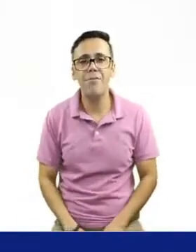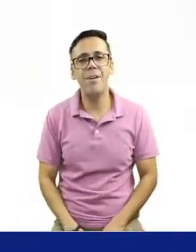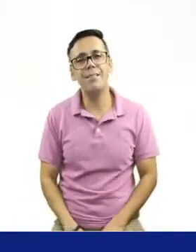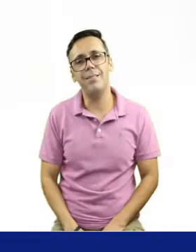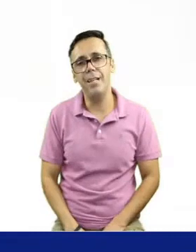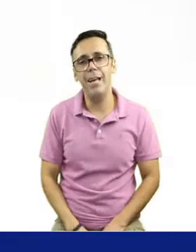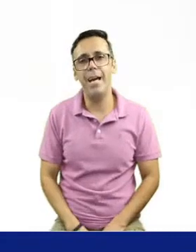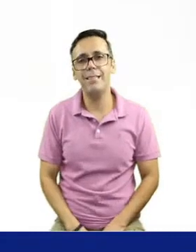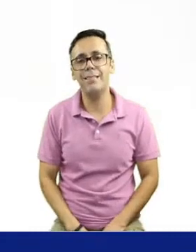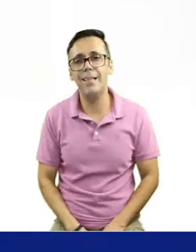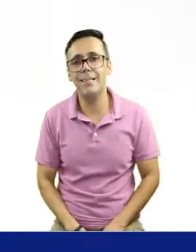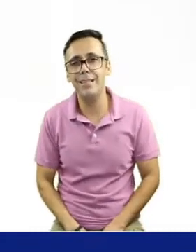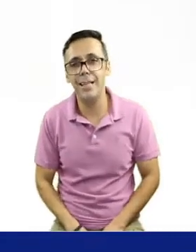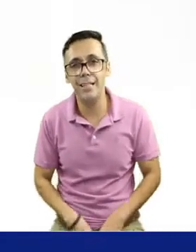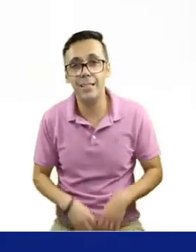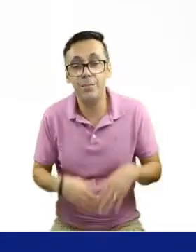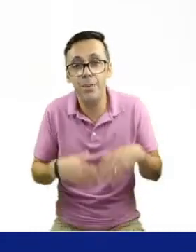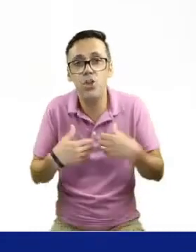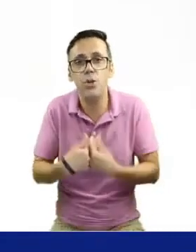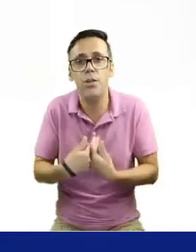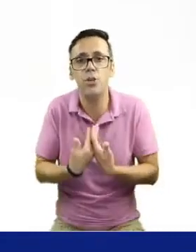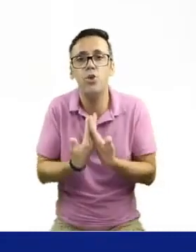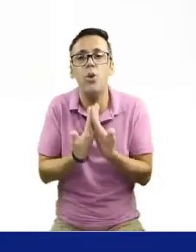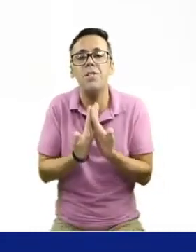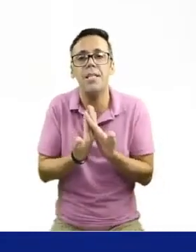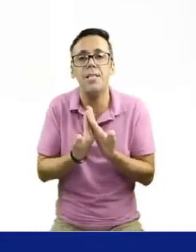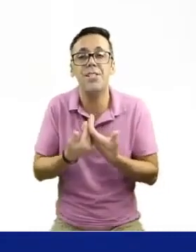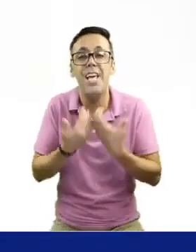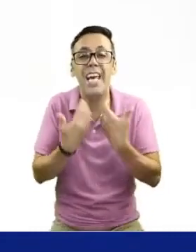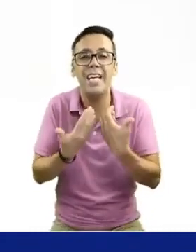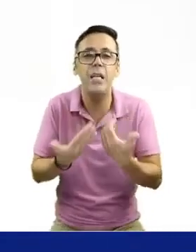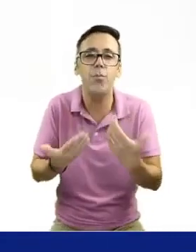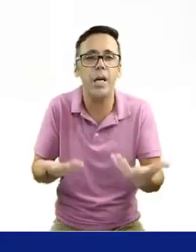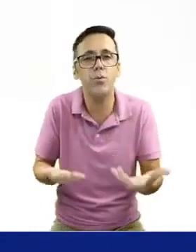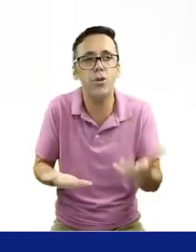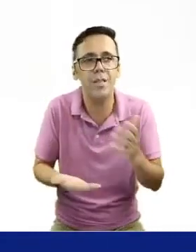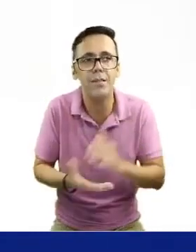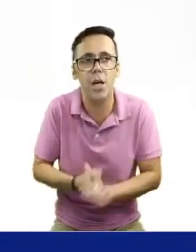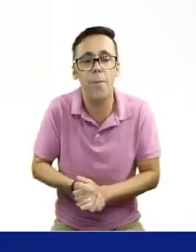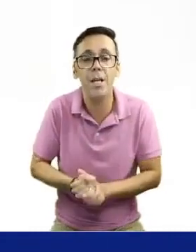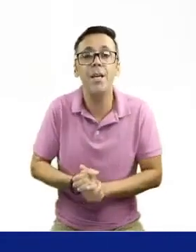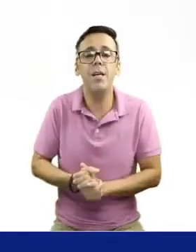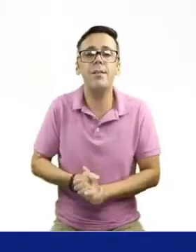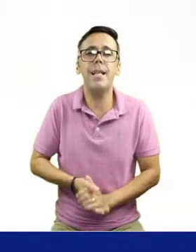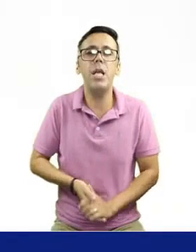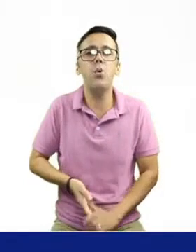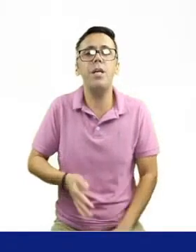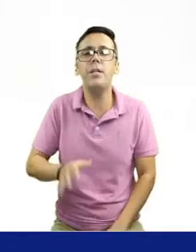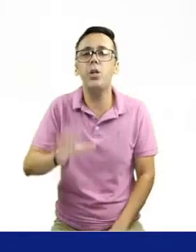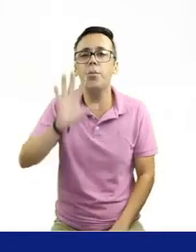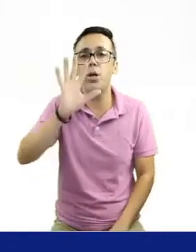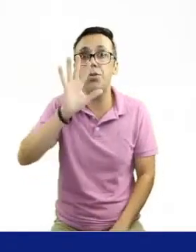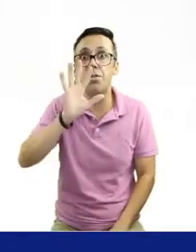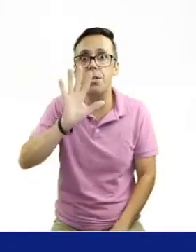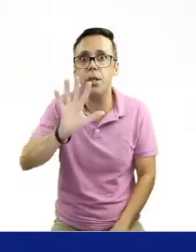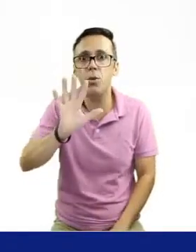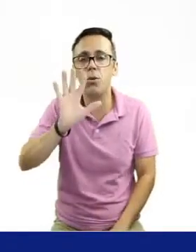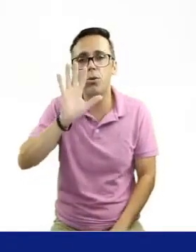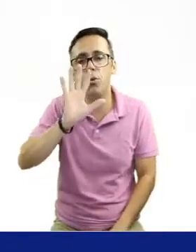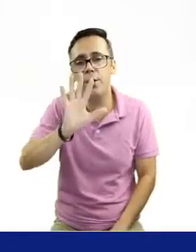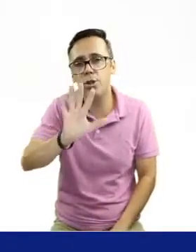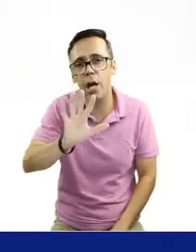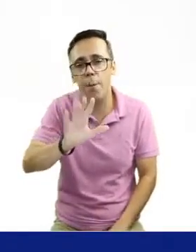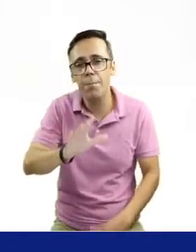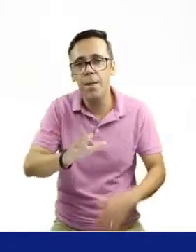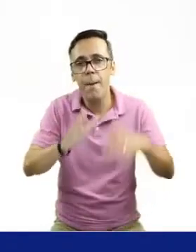horas para fazer essa em despedida essas solicitações de requerimento de isenção está lá no item número